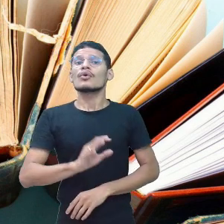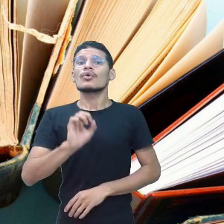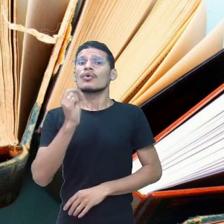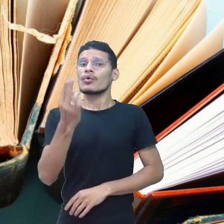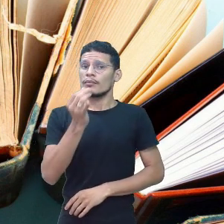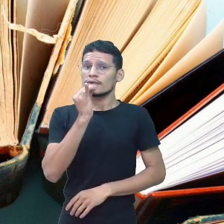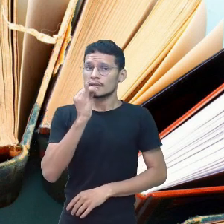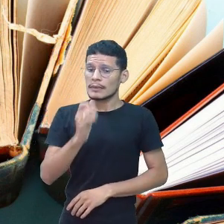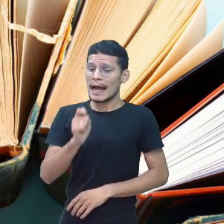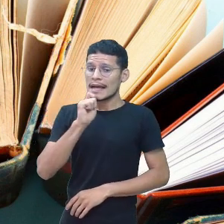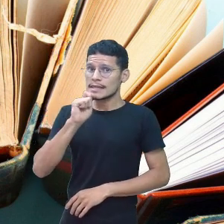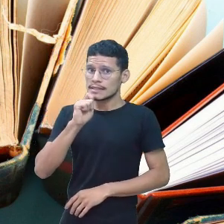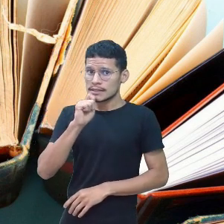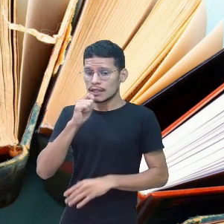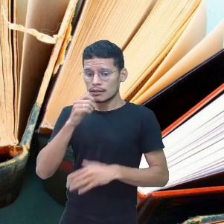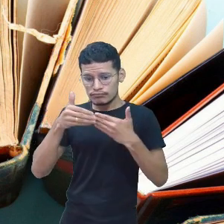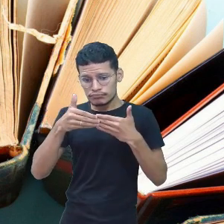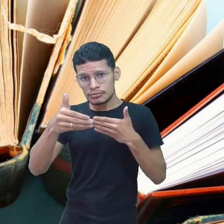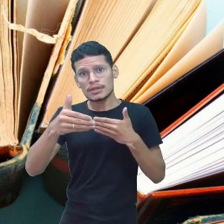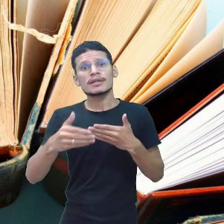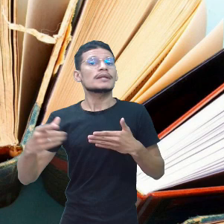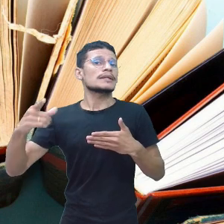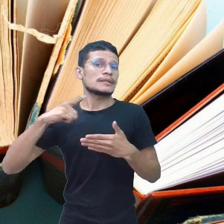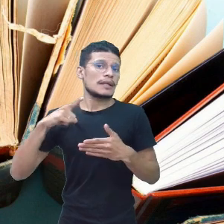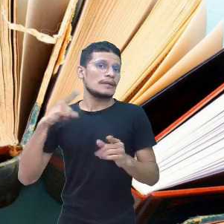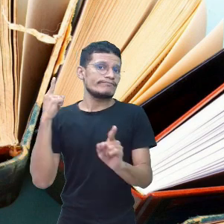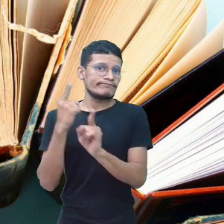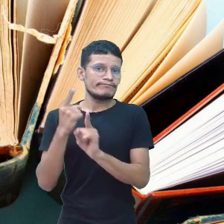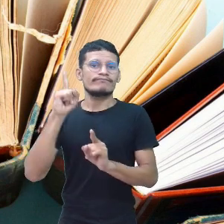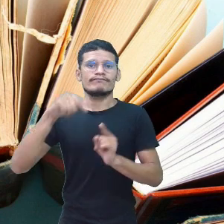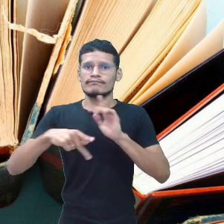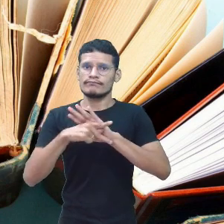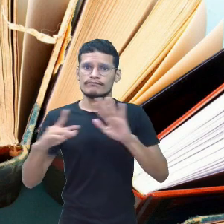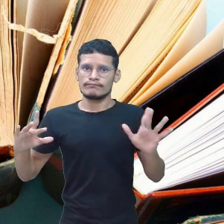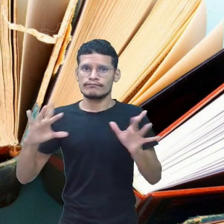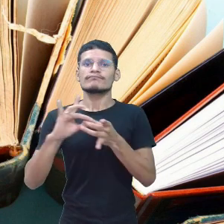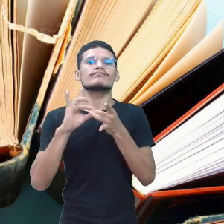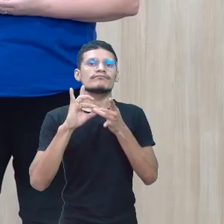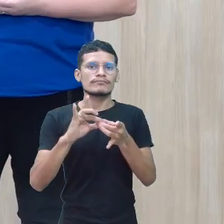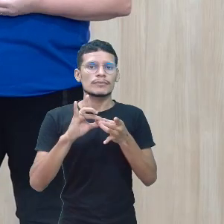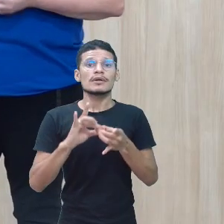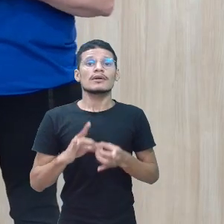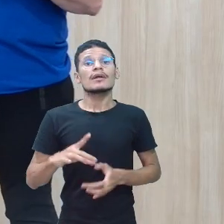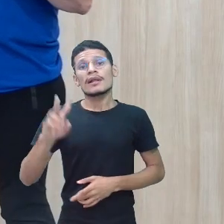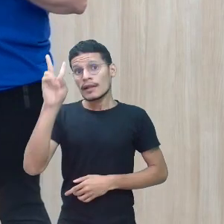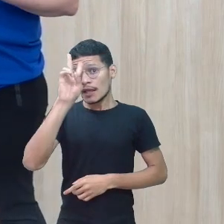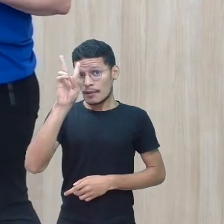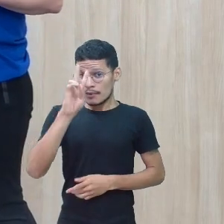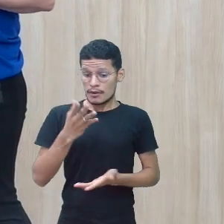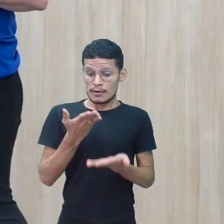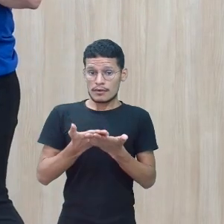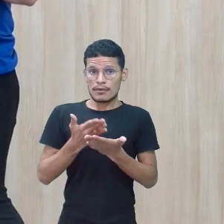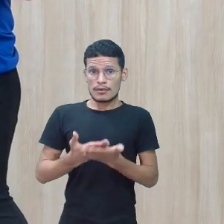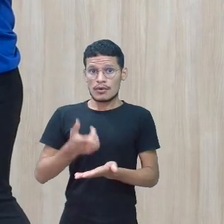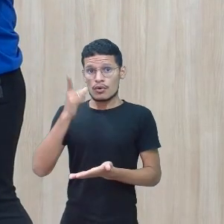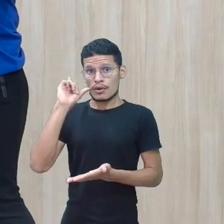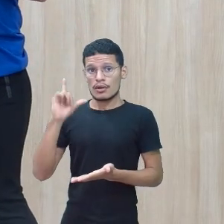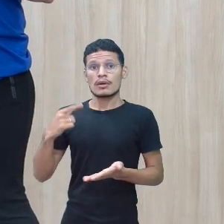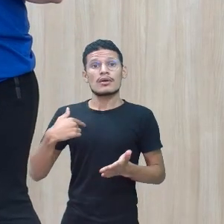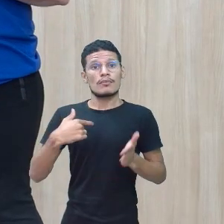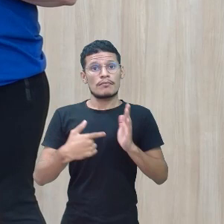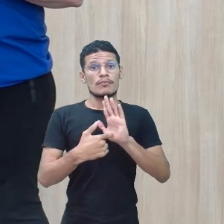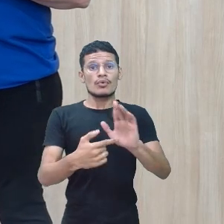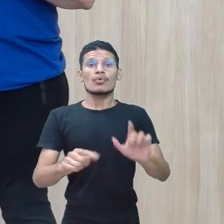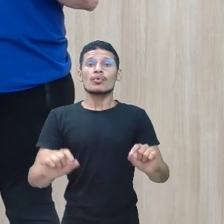ainda virão, são elementos conectores. Vocês lembram que na aula de ontem eu mostrei